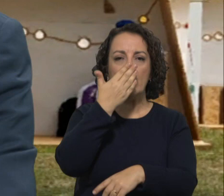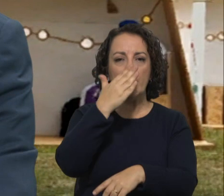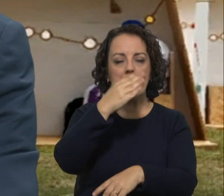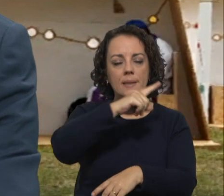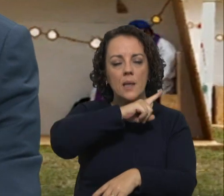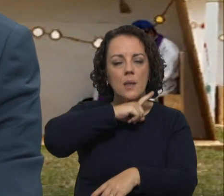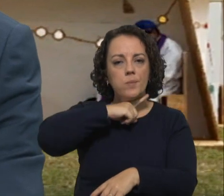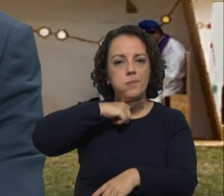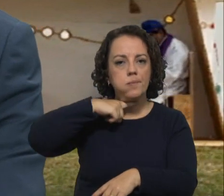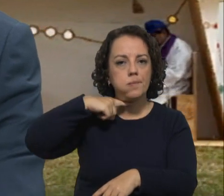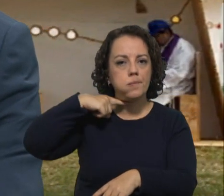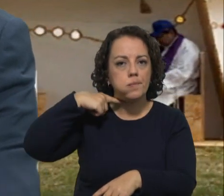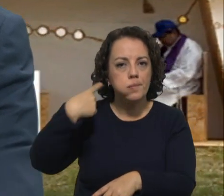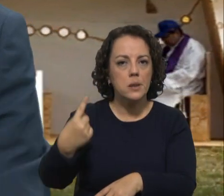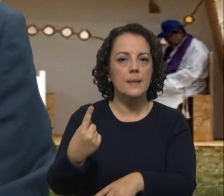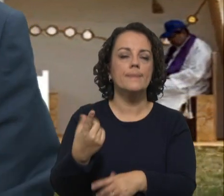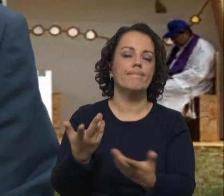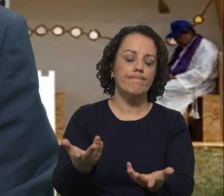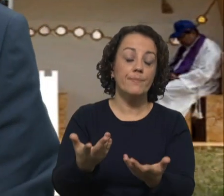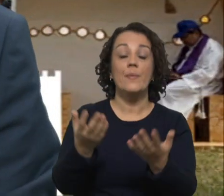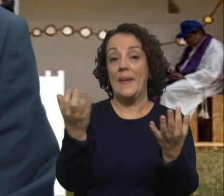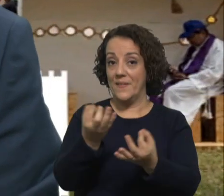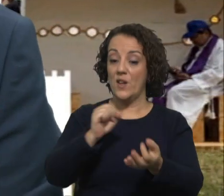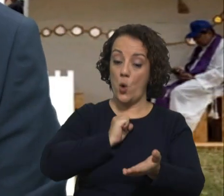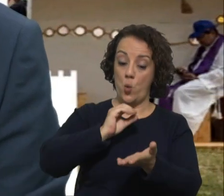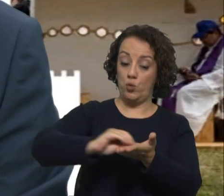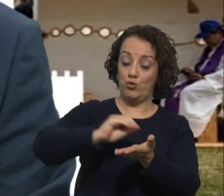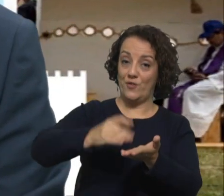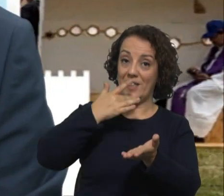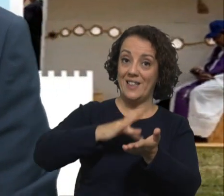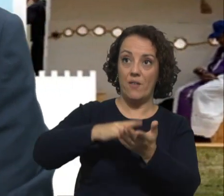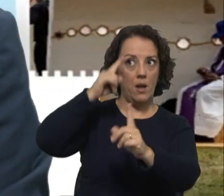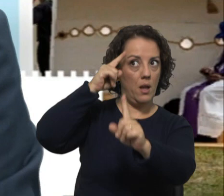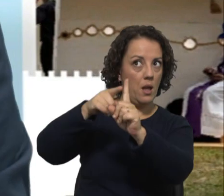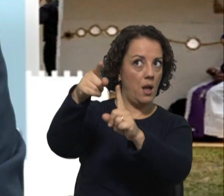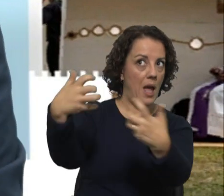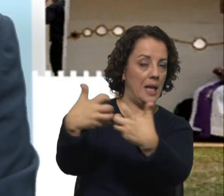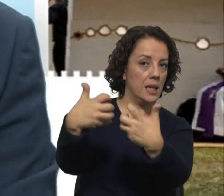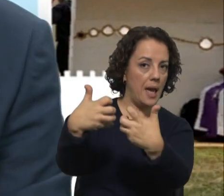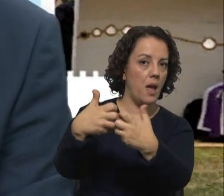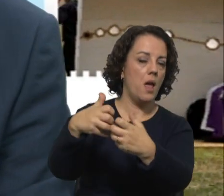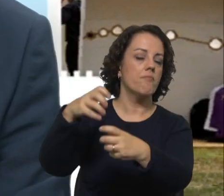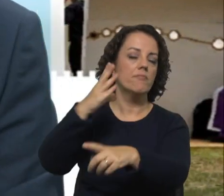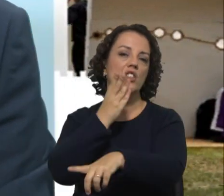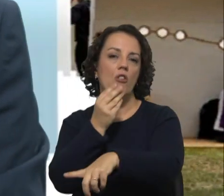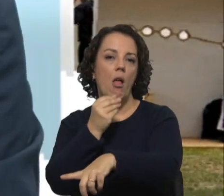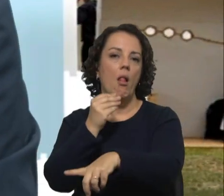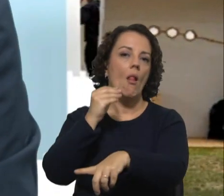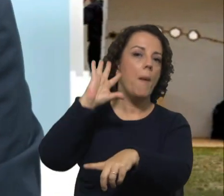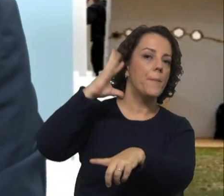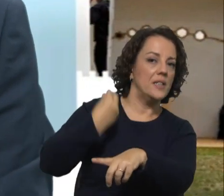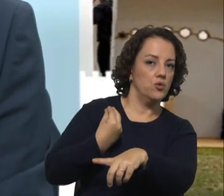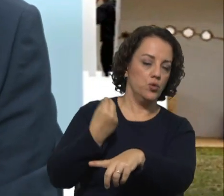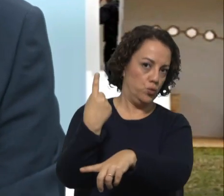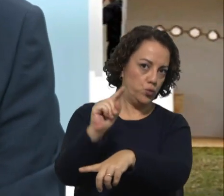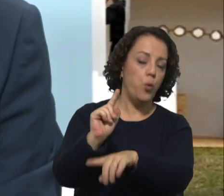distante. E realmente não escrevi o livro a pensar no conflito israelo-palestiniano, mas evidentemente